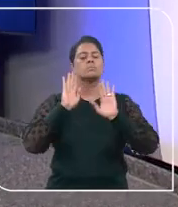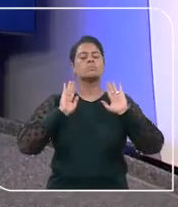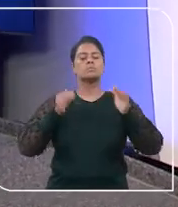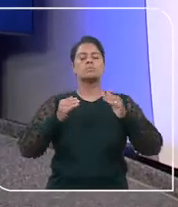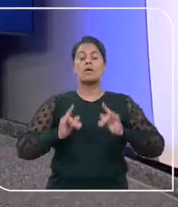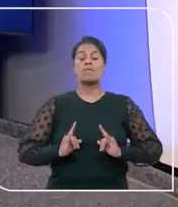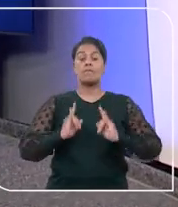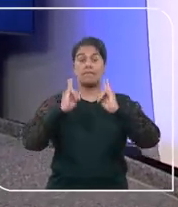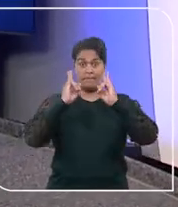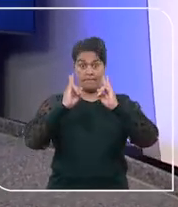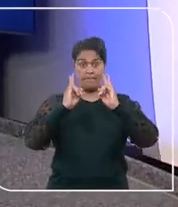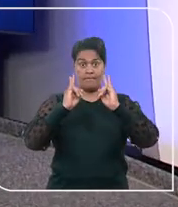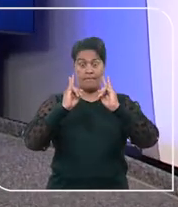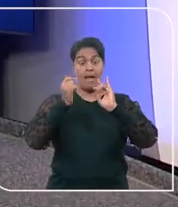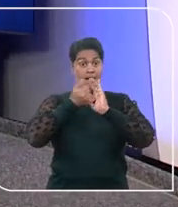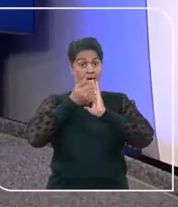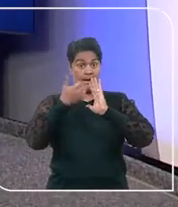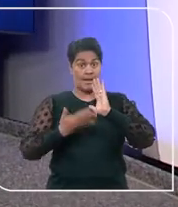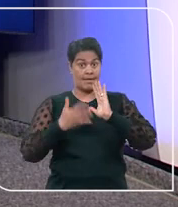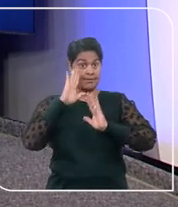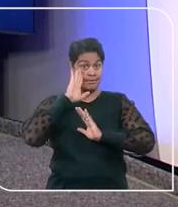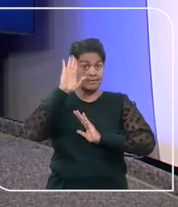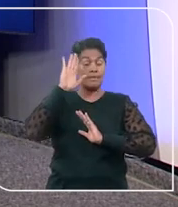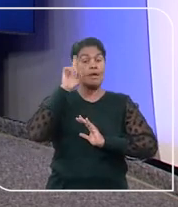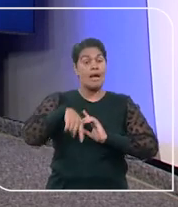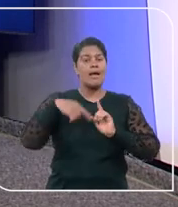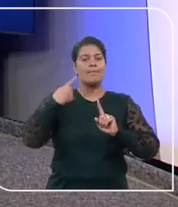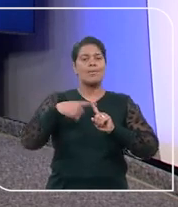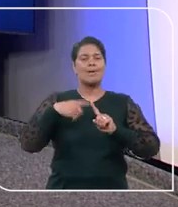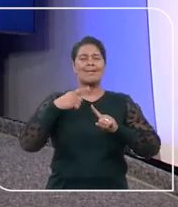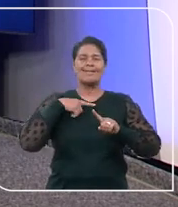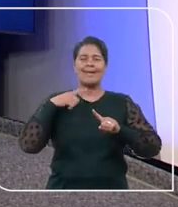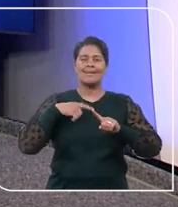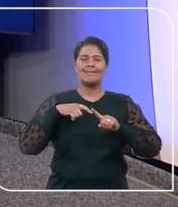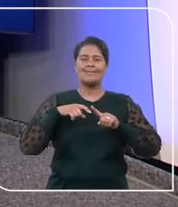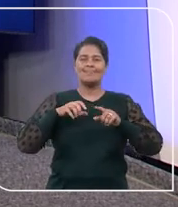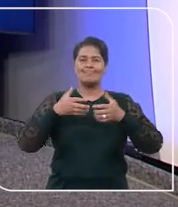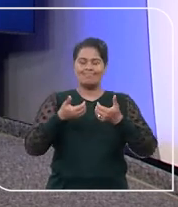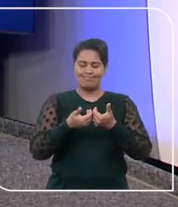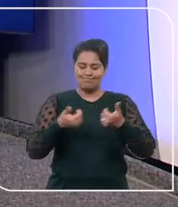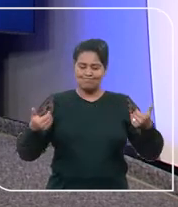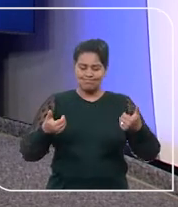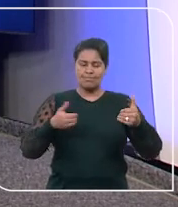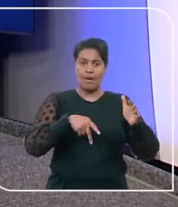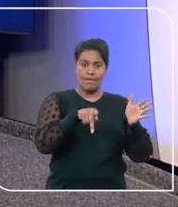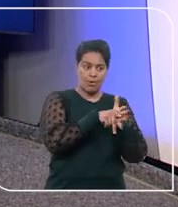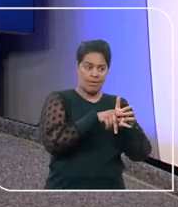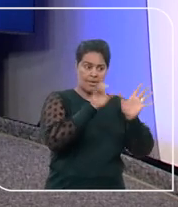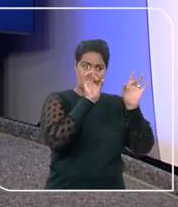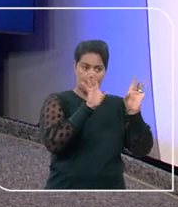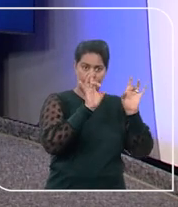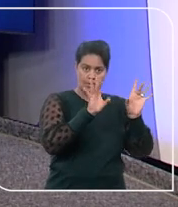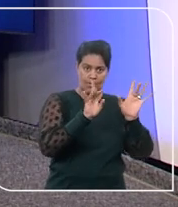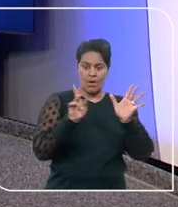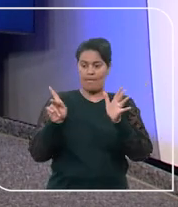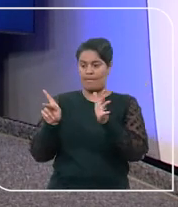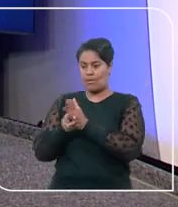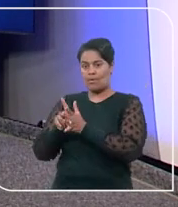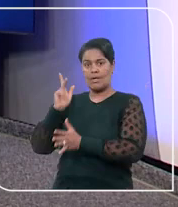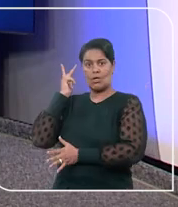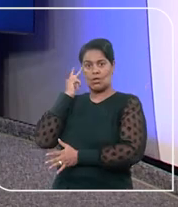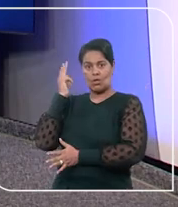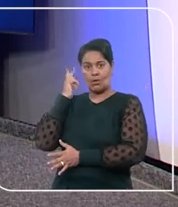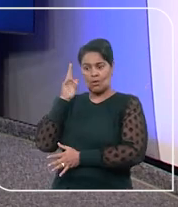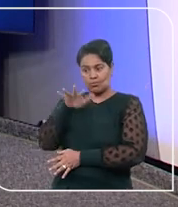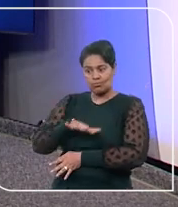cuja característica principal é que há o desmembramento em partes de propriedade exclusiva e outras de propriedade comum